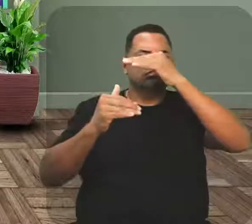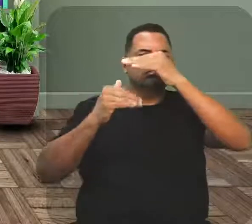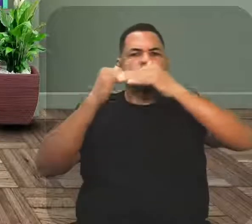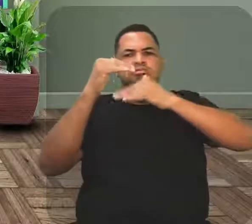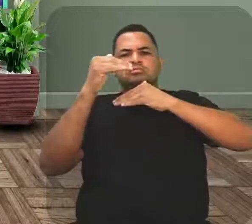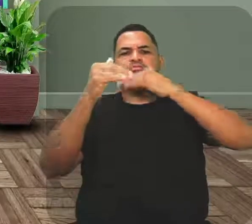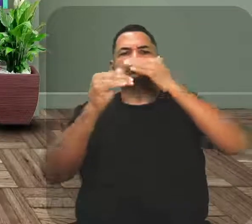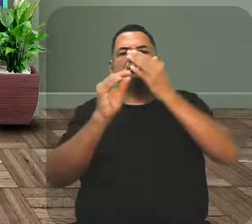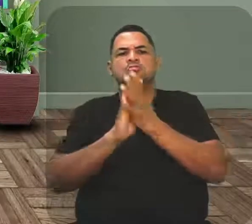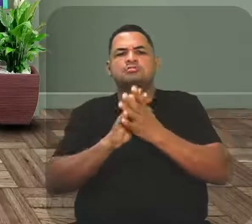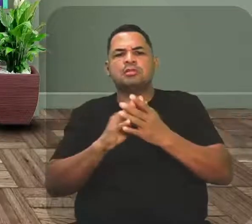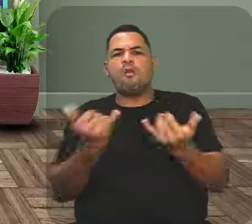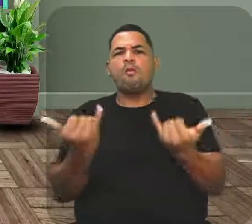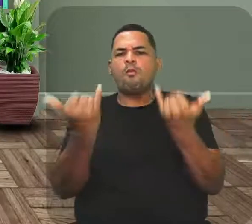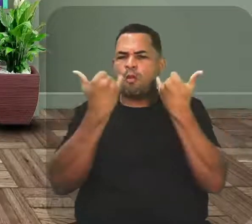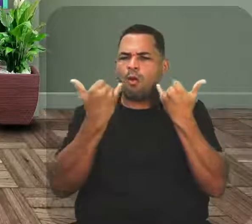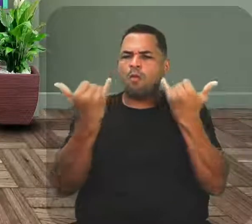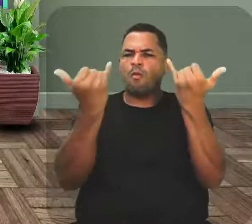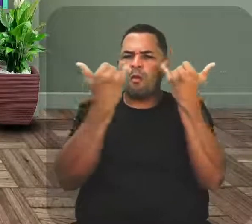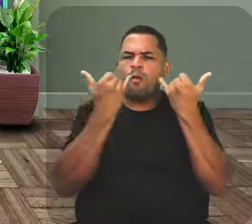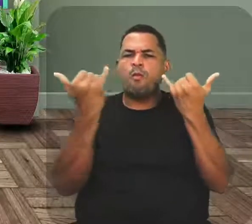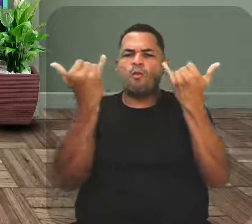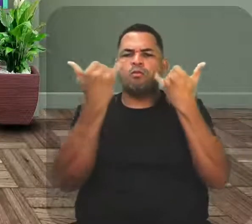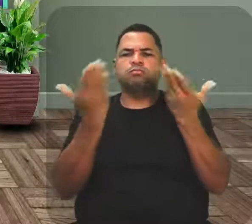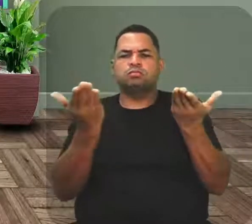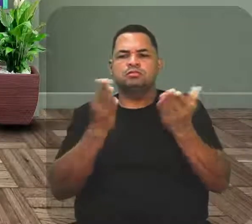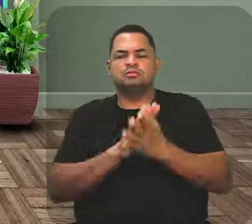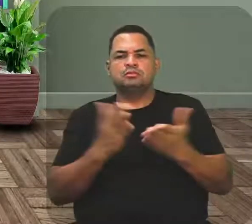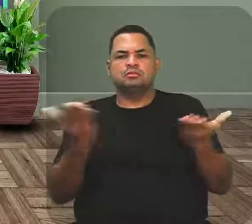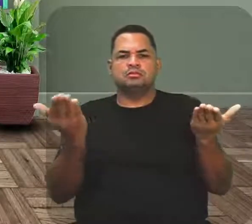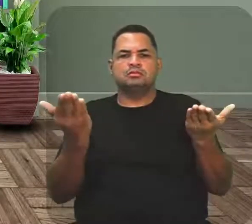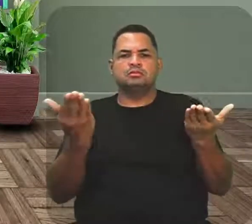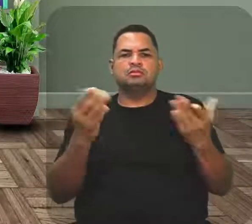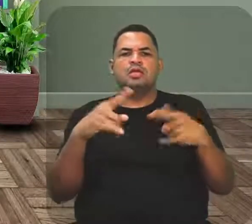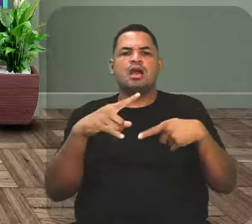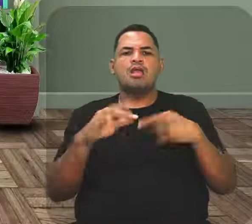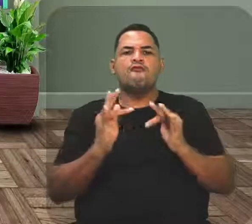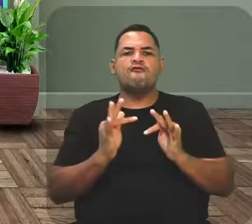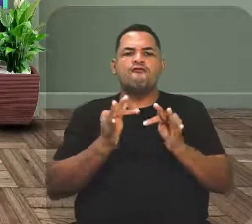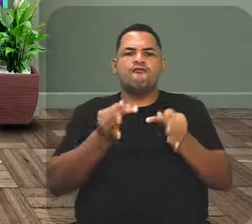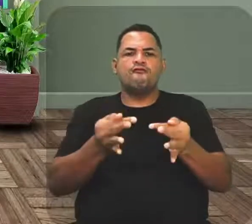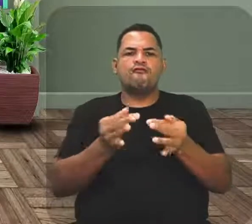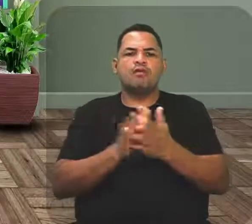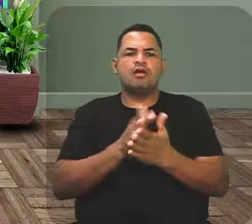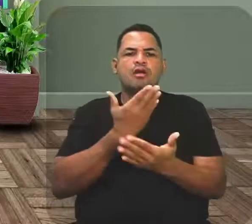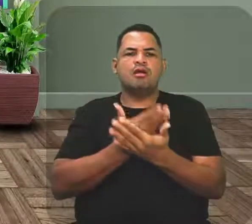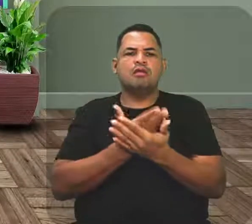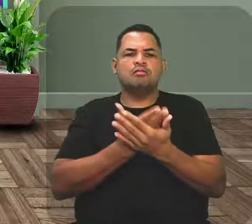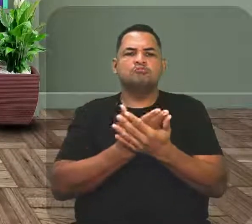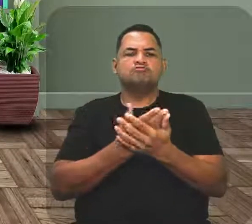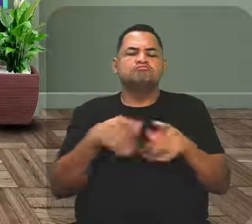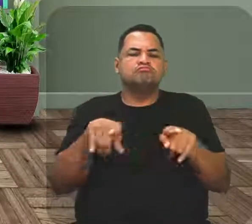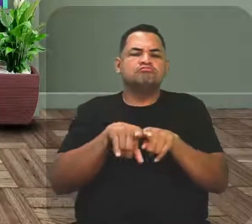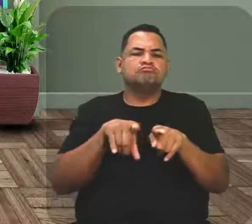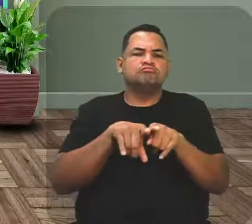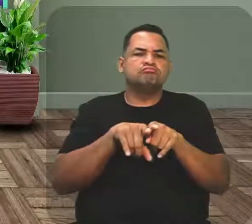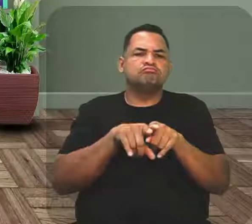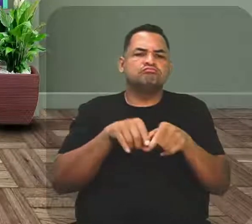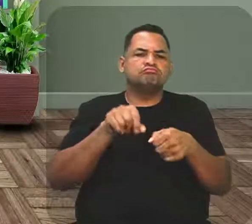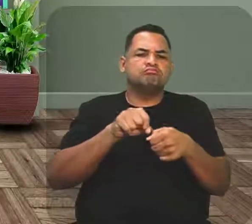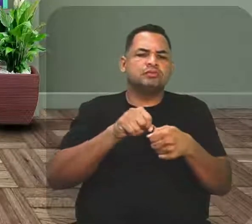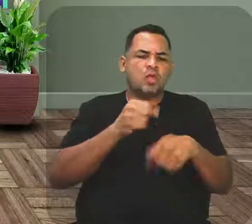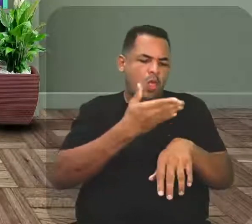alimentando de informações para, quem sabe, aí você, no final desta aula, também fazer aí o